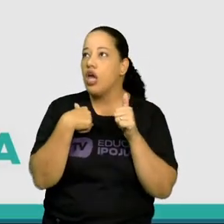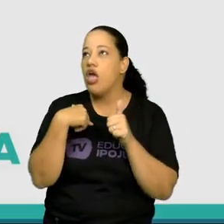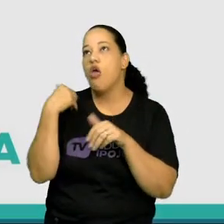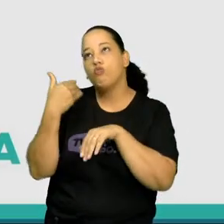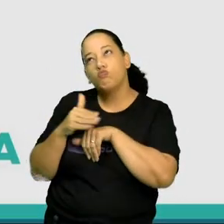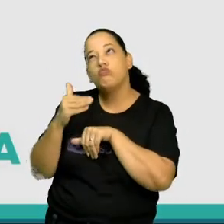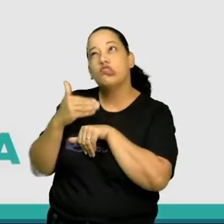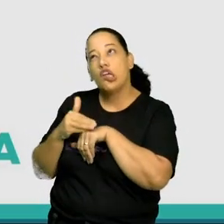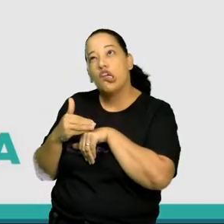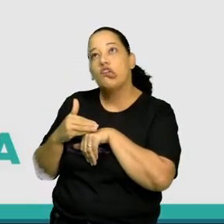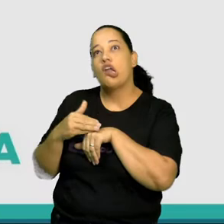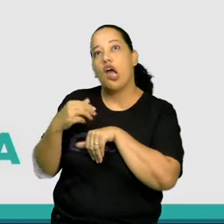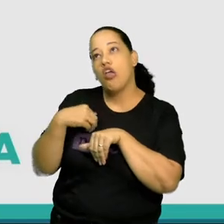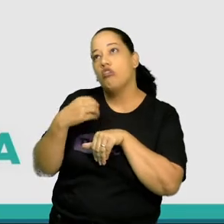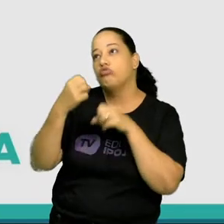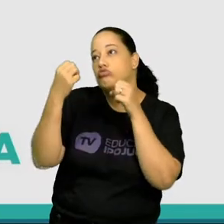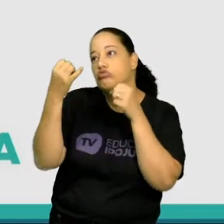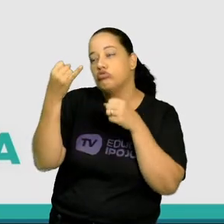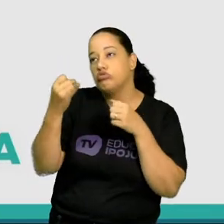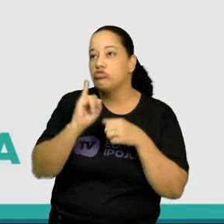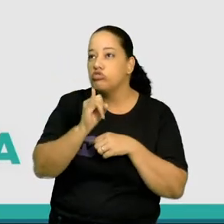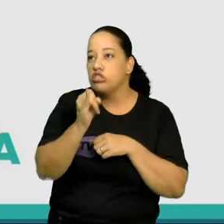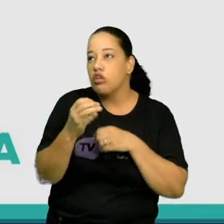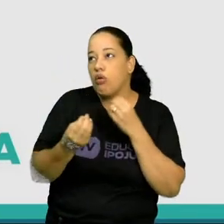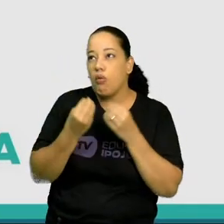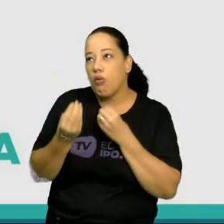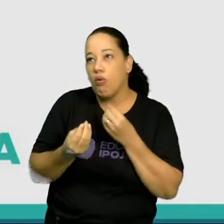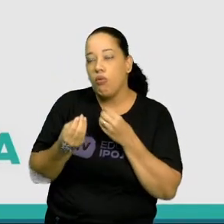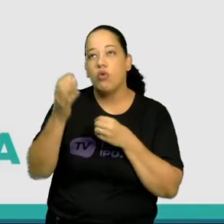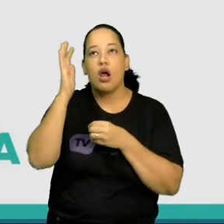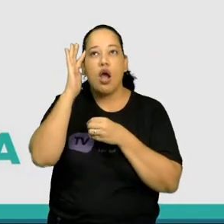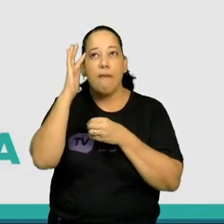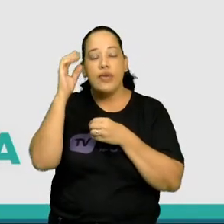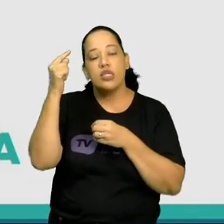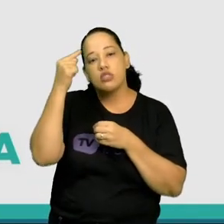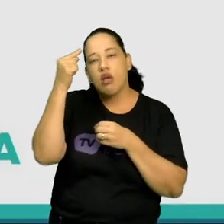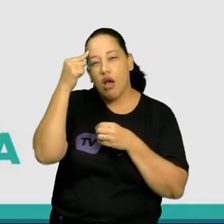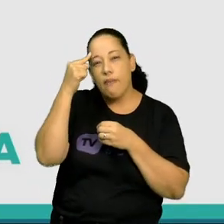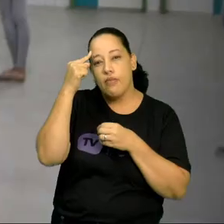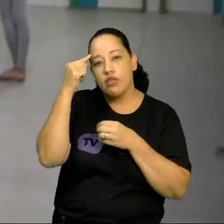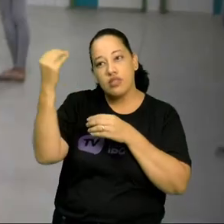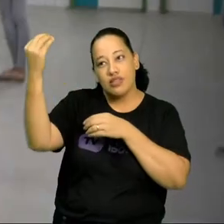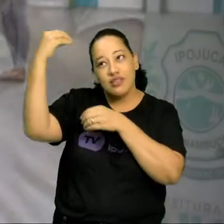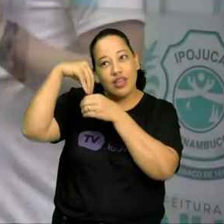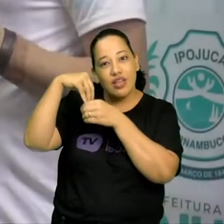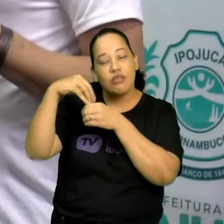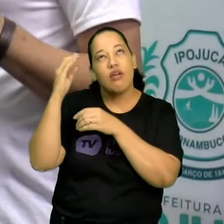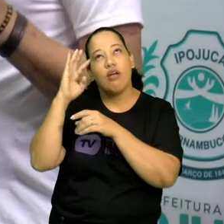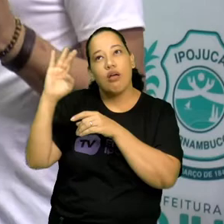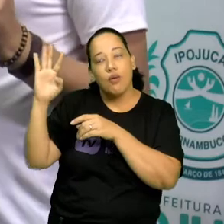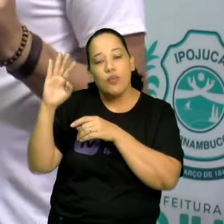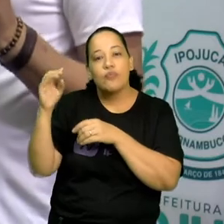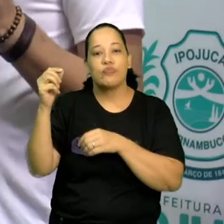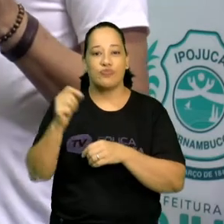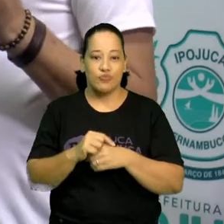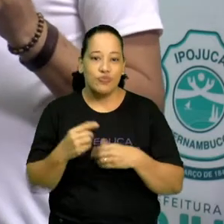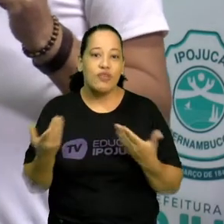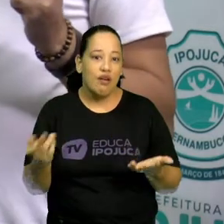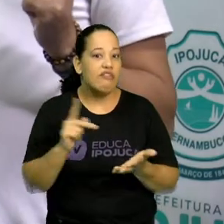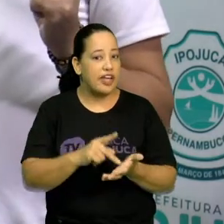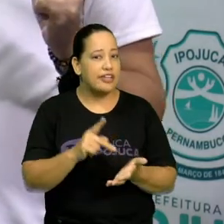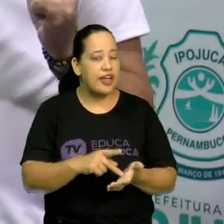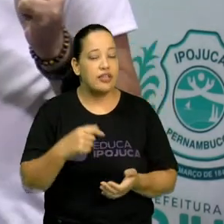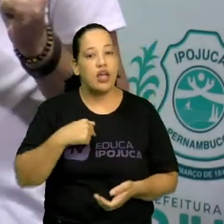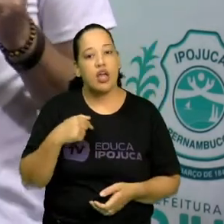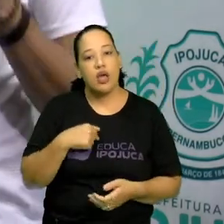que ensaiando o pedido. Nem que seja apenas na nossa cabeça. Já percebeu isso? E é verdade, porque assim, toda vez que você vai